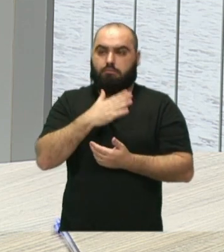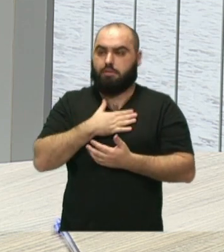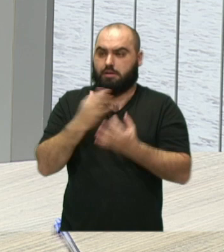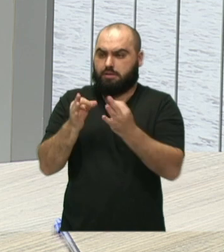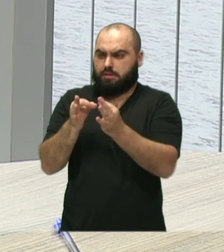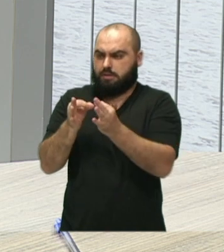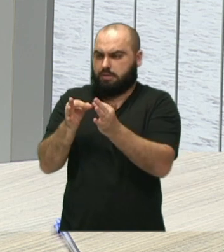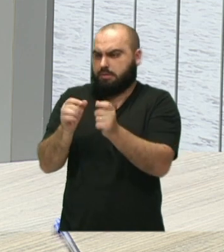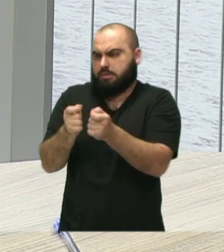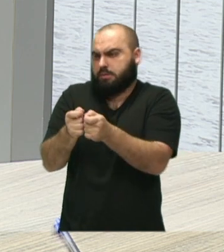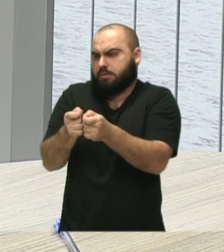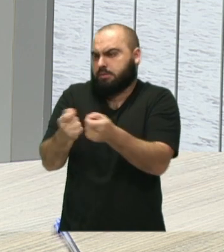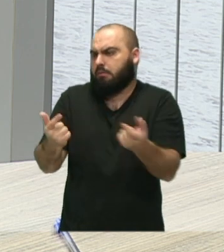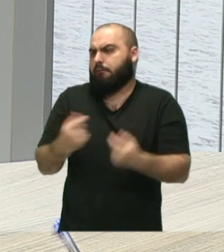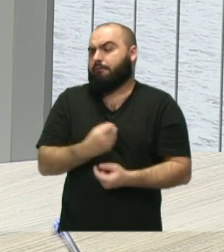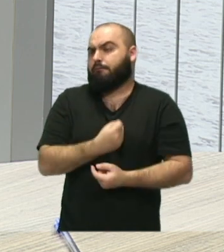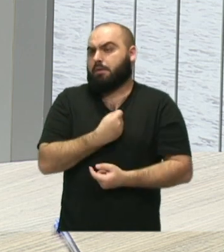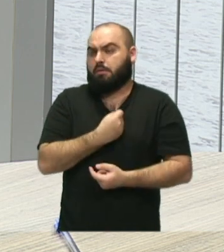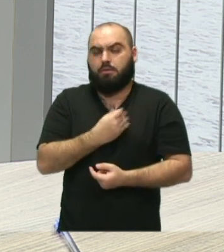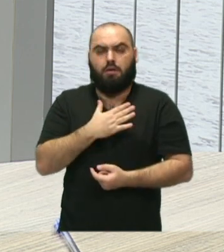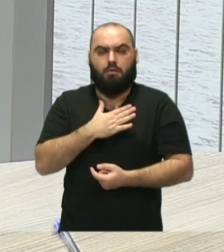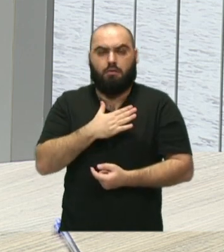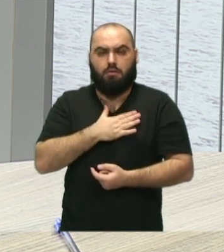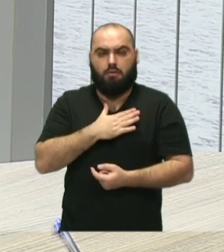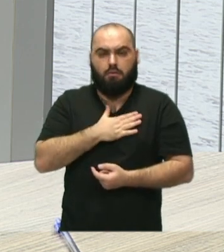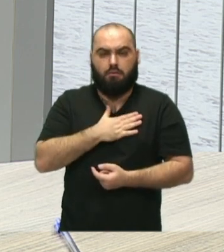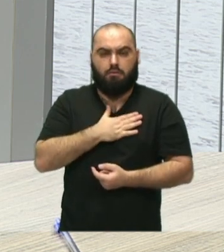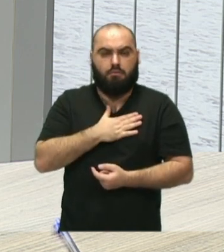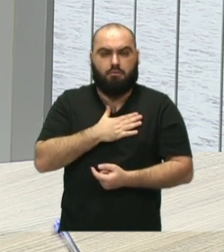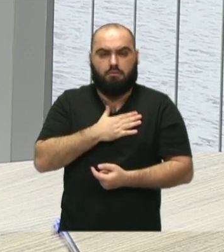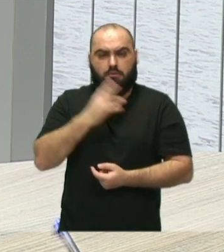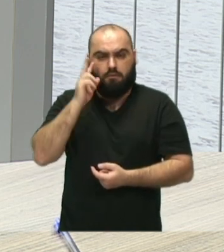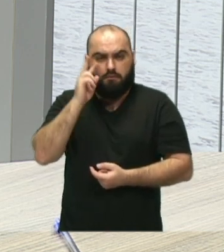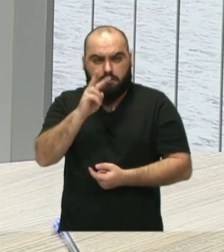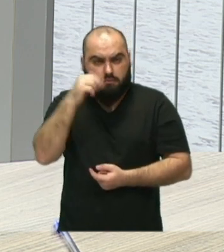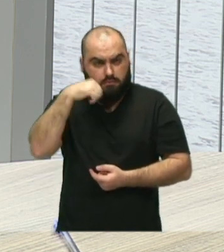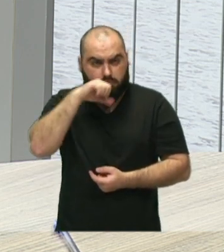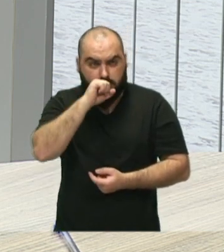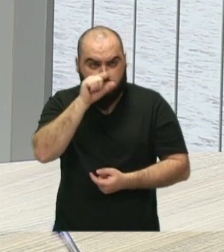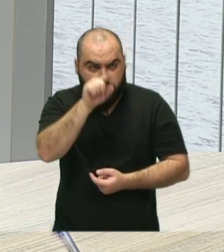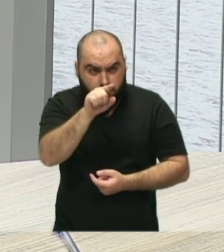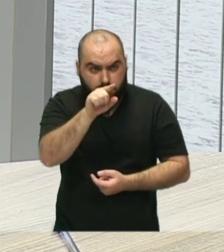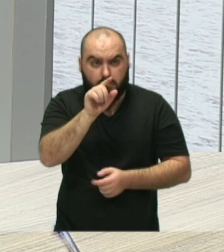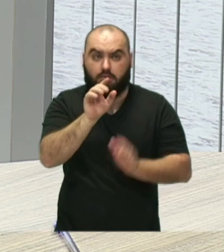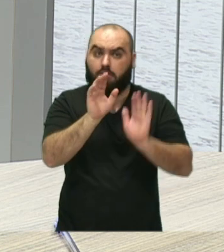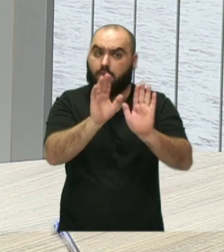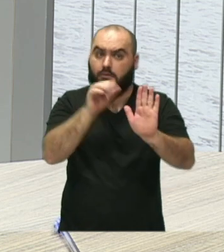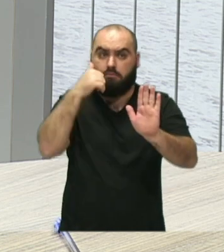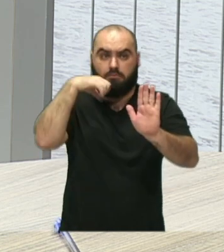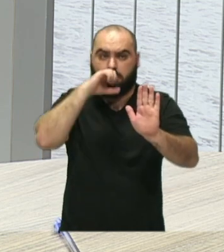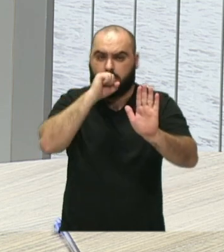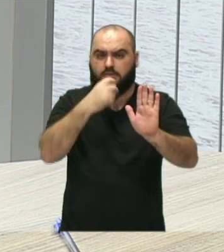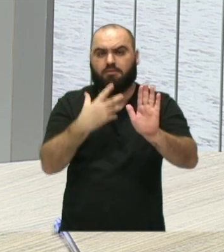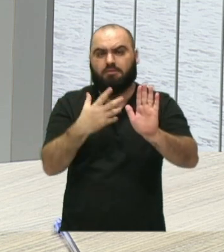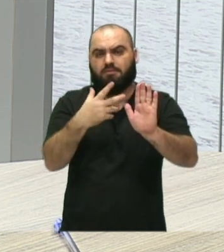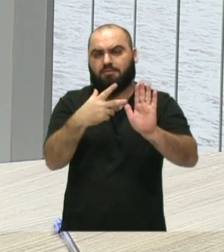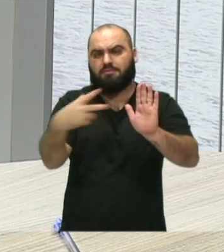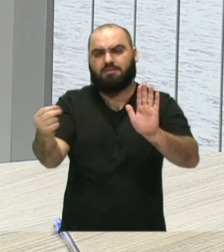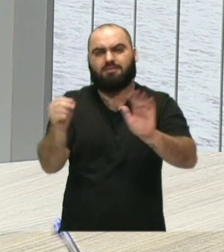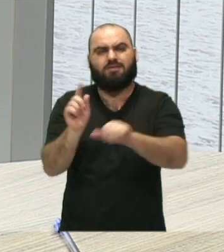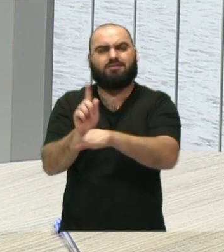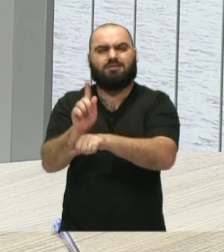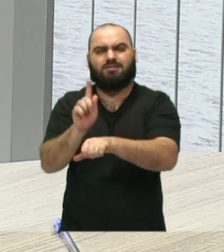existência, em determinados momentos da minha vida, eu olhei para minha mãe em determinados momentos e disse, olha, eu acho que eu quero sair da